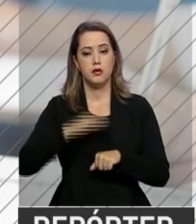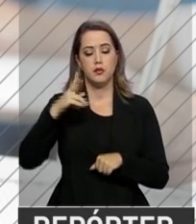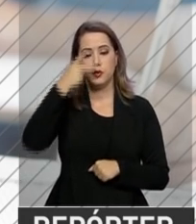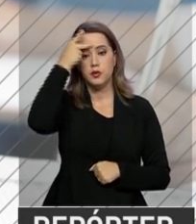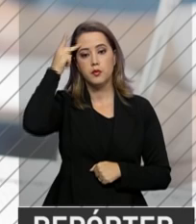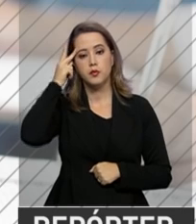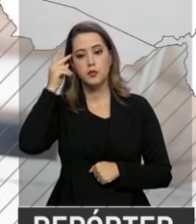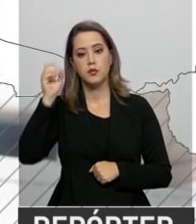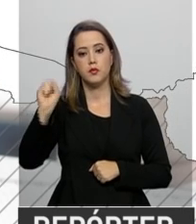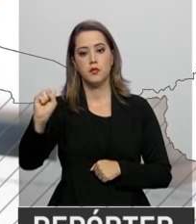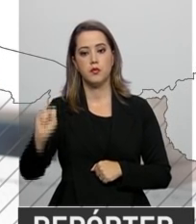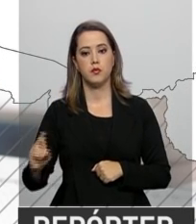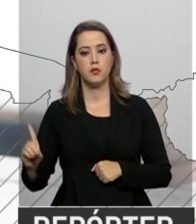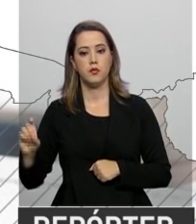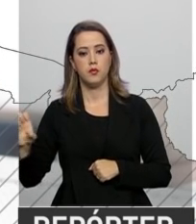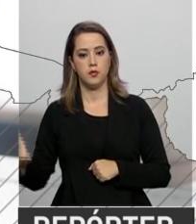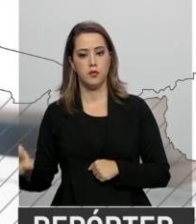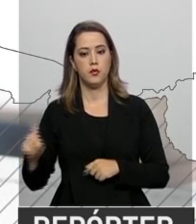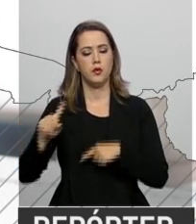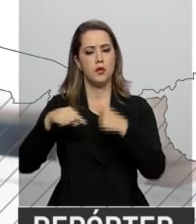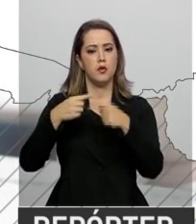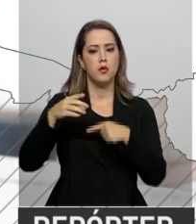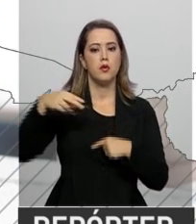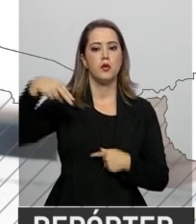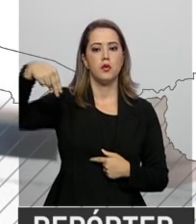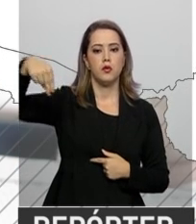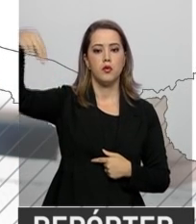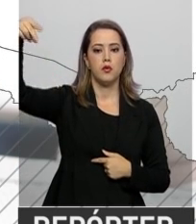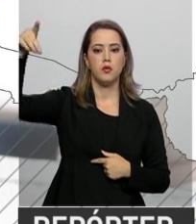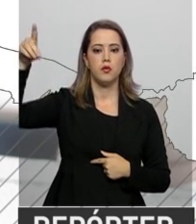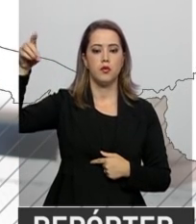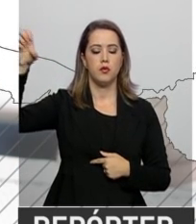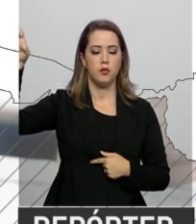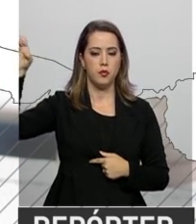no Sudeste, seguida do Nordeste. O cartão de